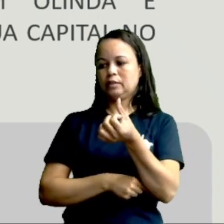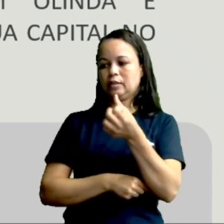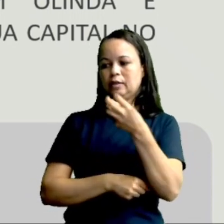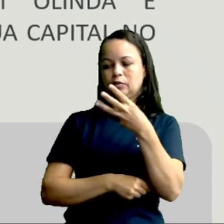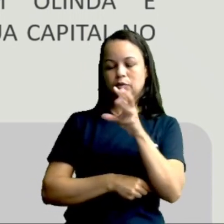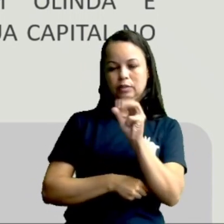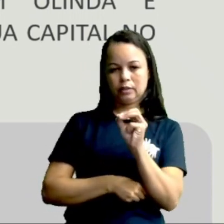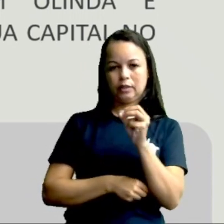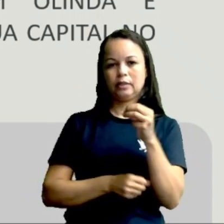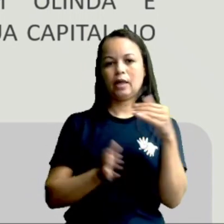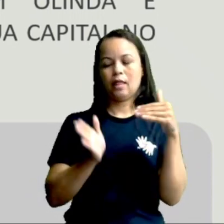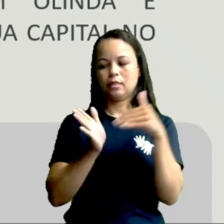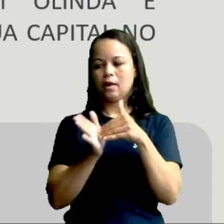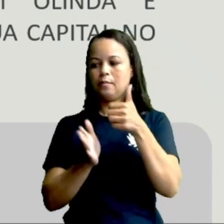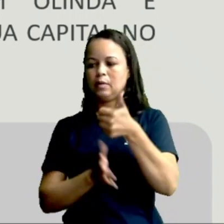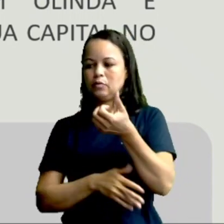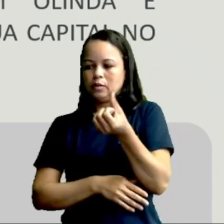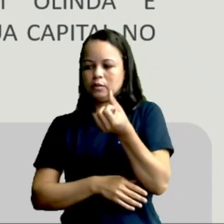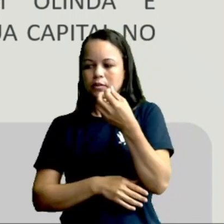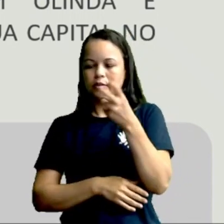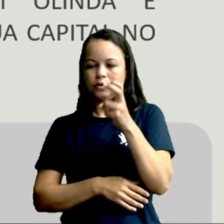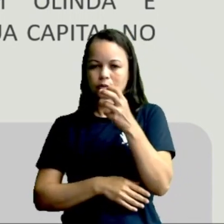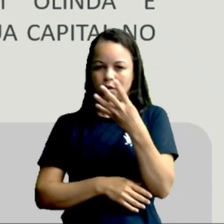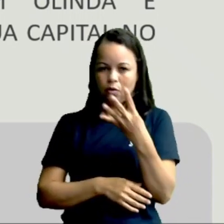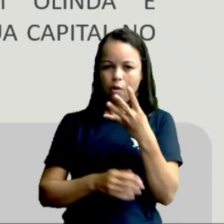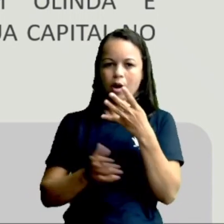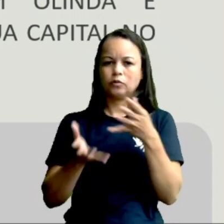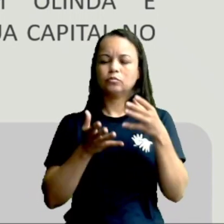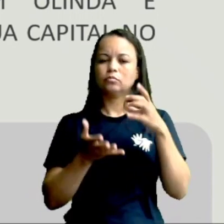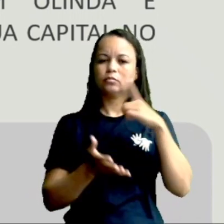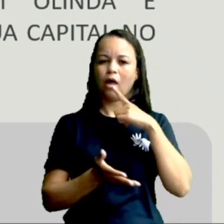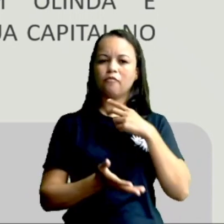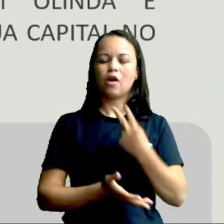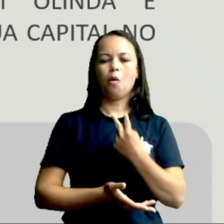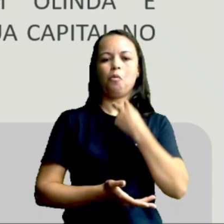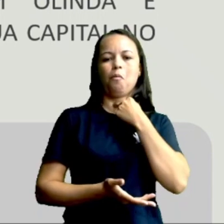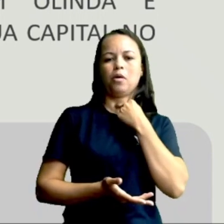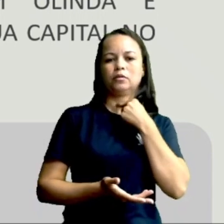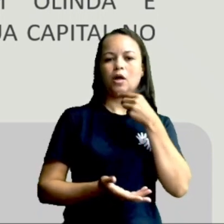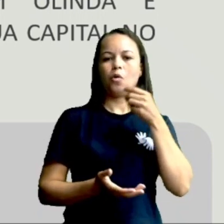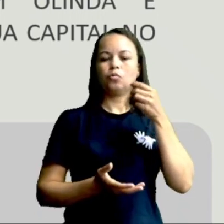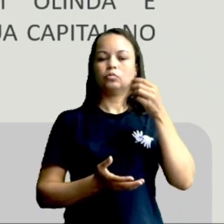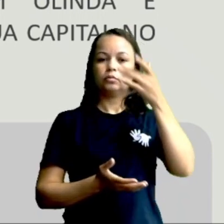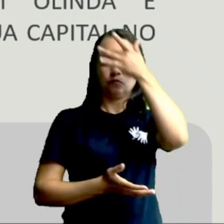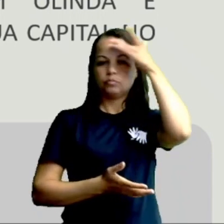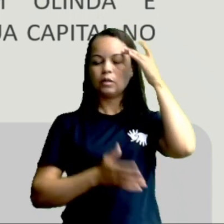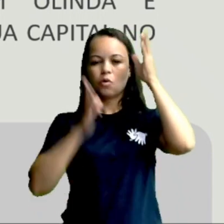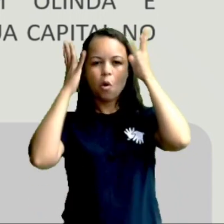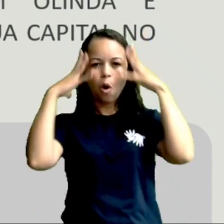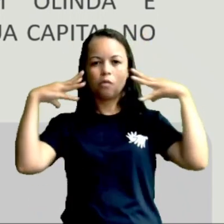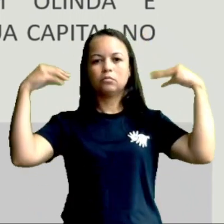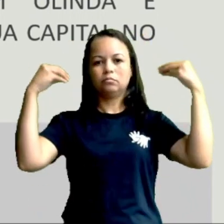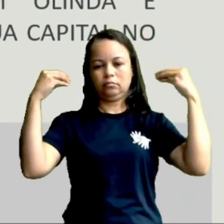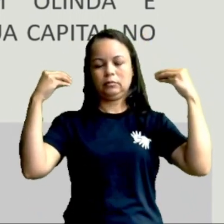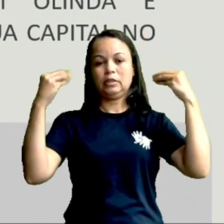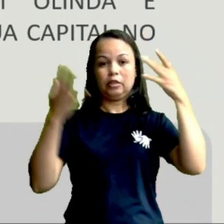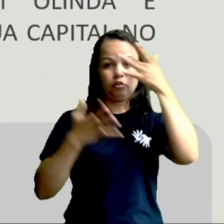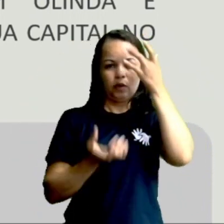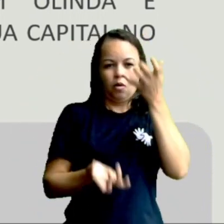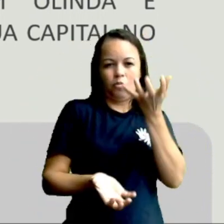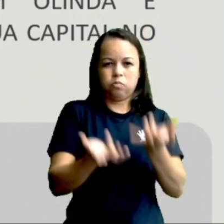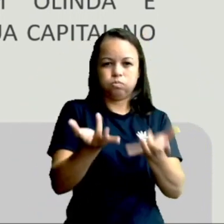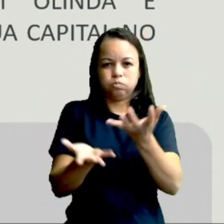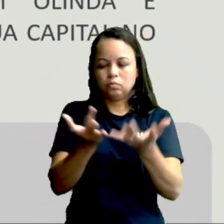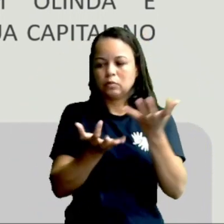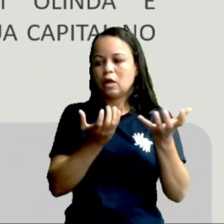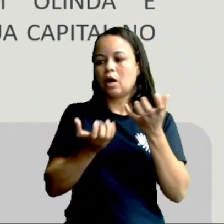1654, nós tivemos a ocupação holandesa aqui no nosso estado. E os invasores incendiaram Olinda e